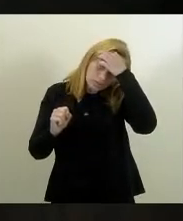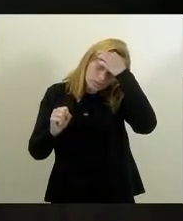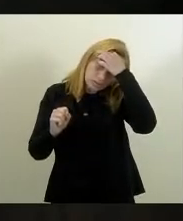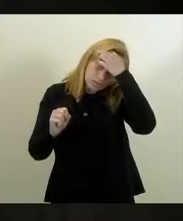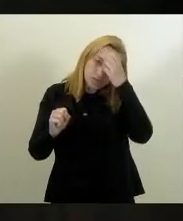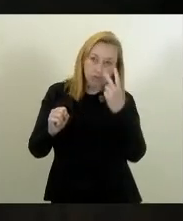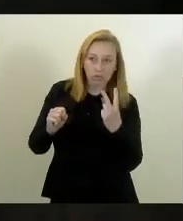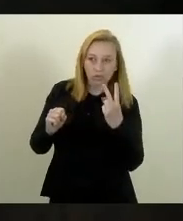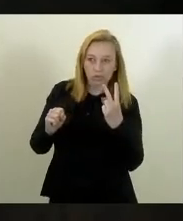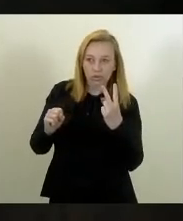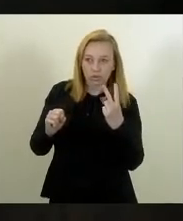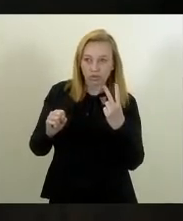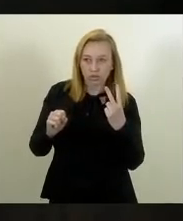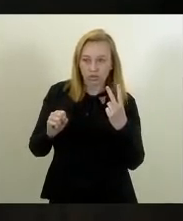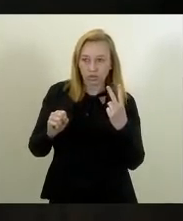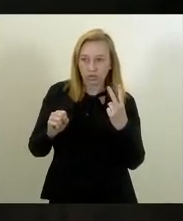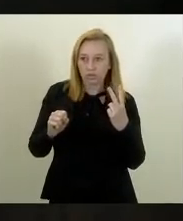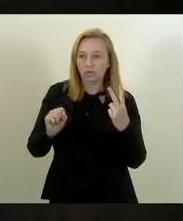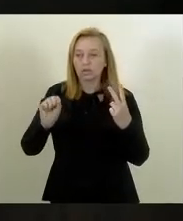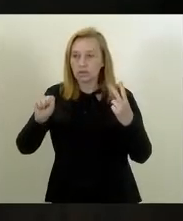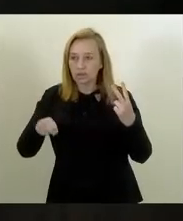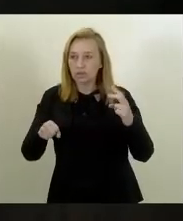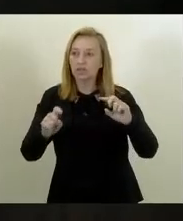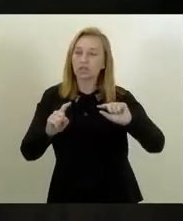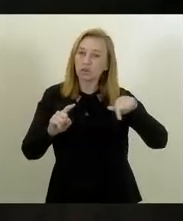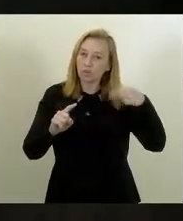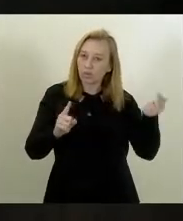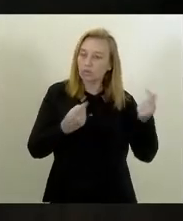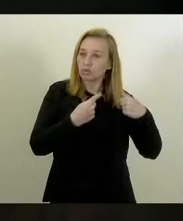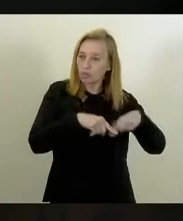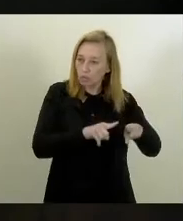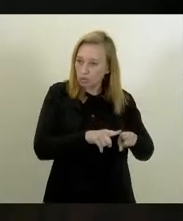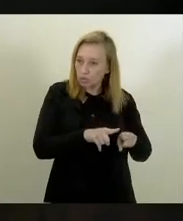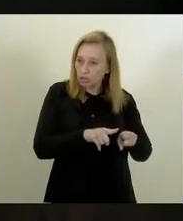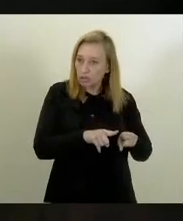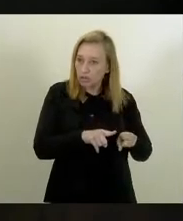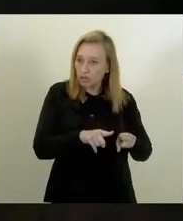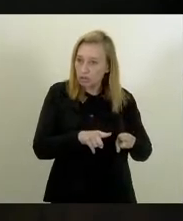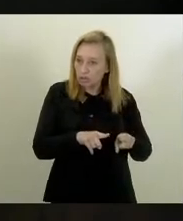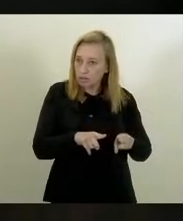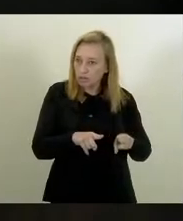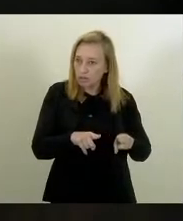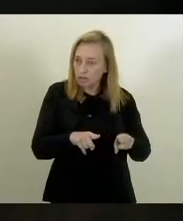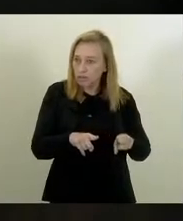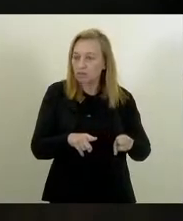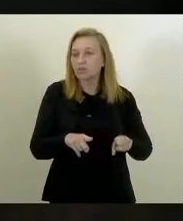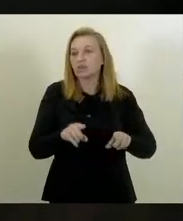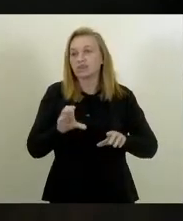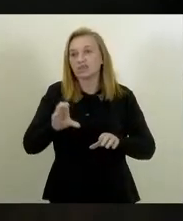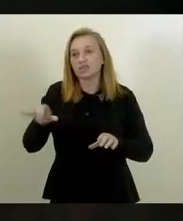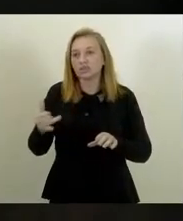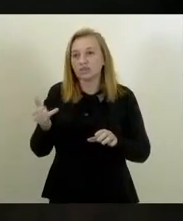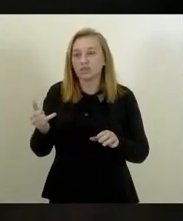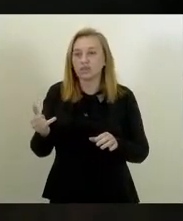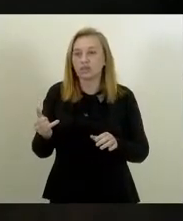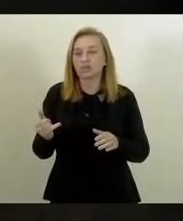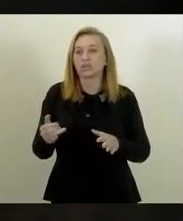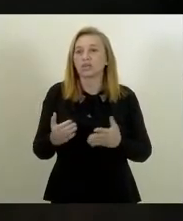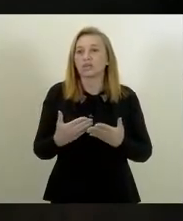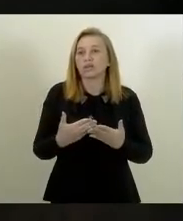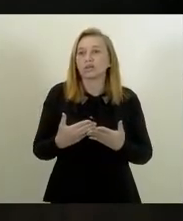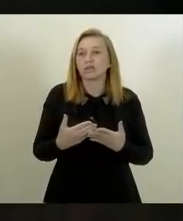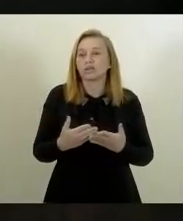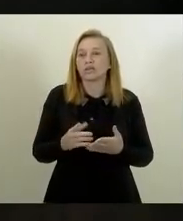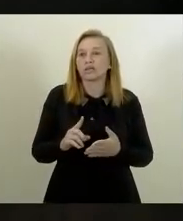discursos. Um favorável e outro contrário, logicamente, com as emendas definidas pela CCJ. Porque aí a gente,